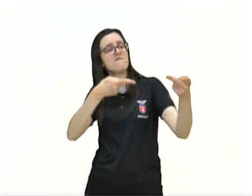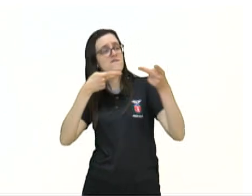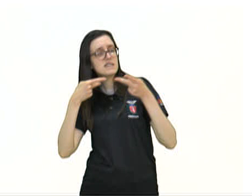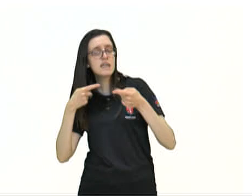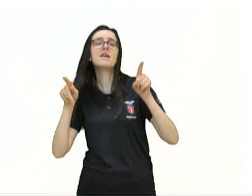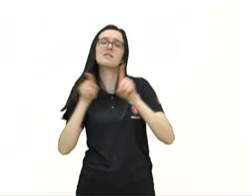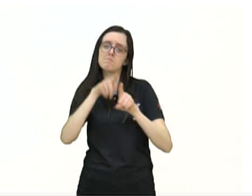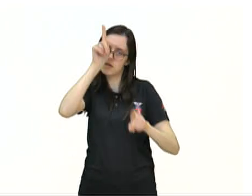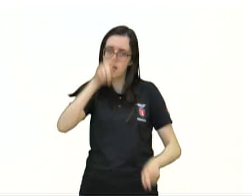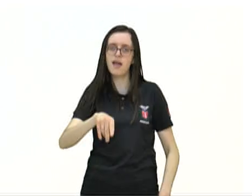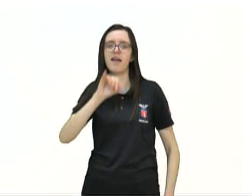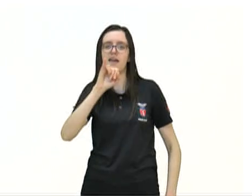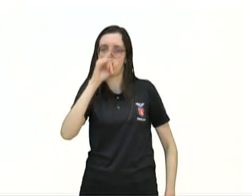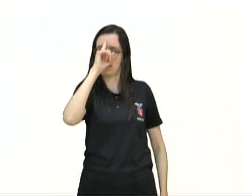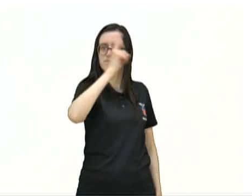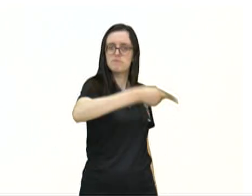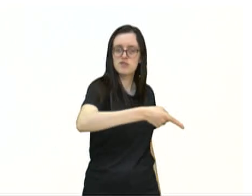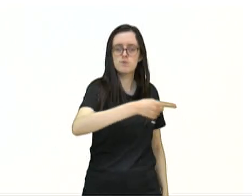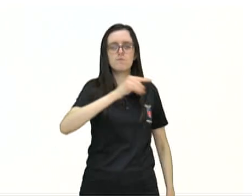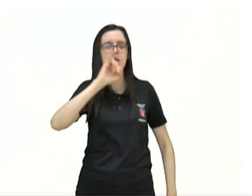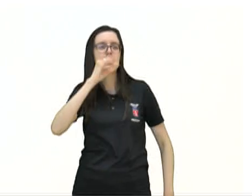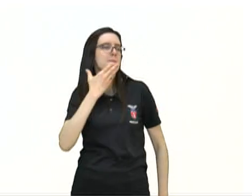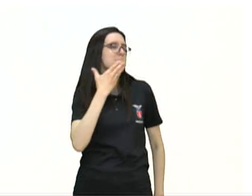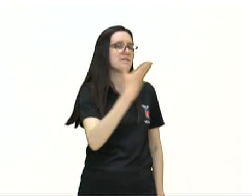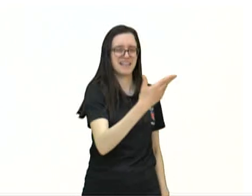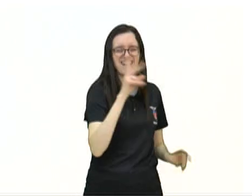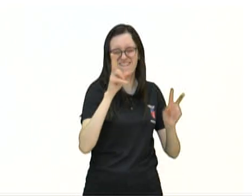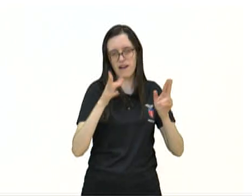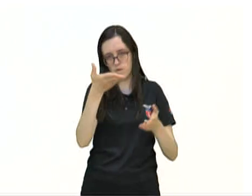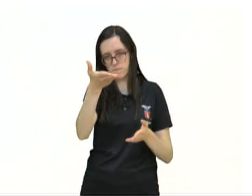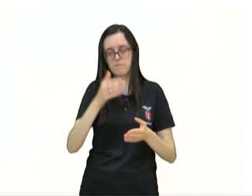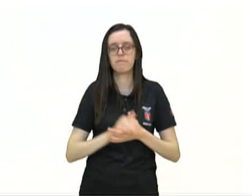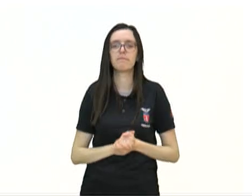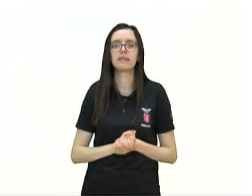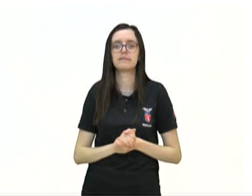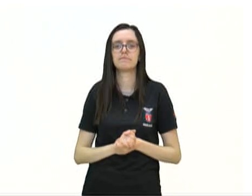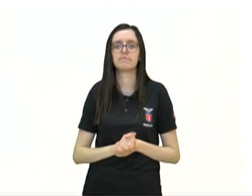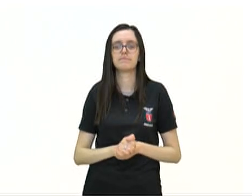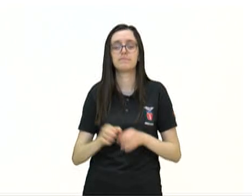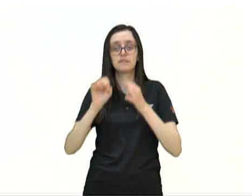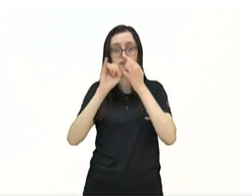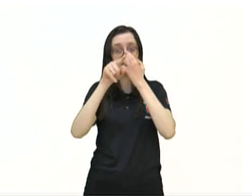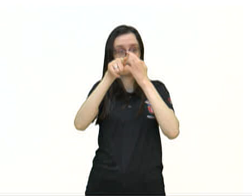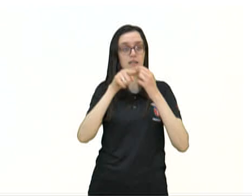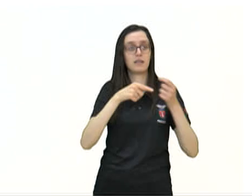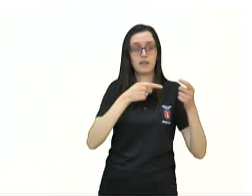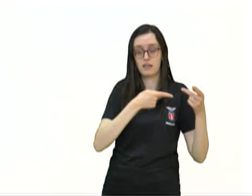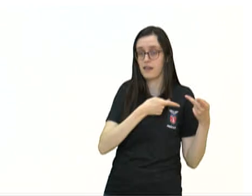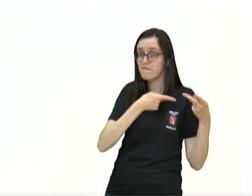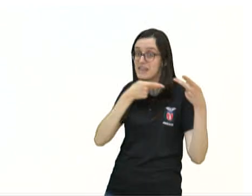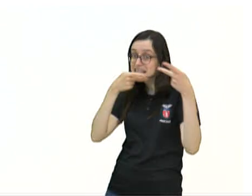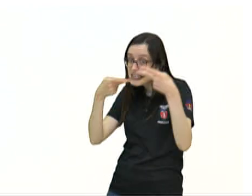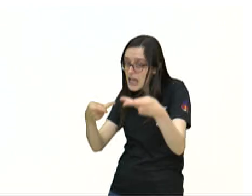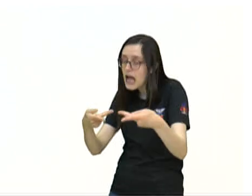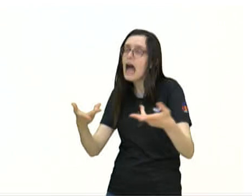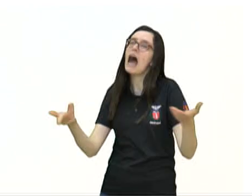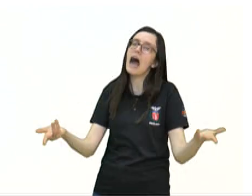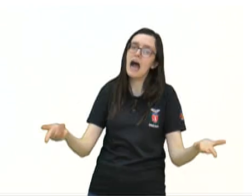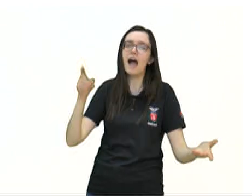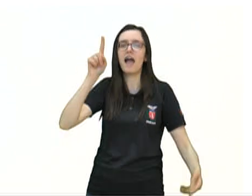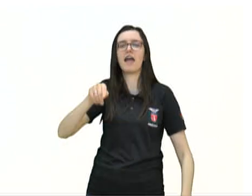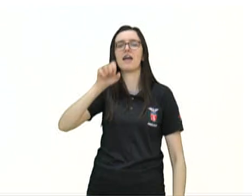é imperativo. Olha, visite, faça tal coisa. Se você visitasse, eu tenho no